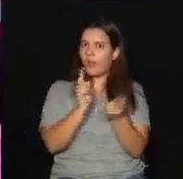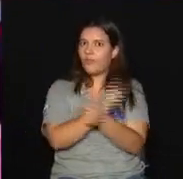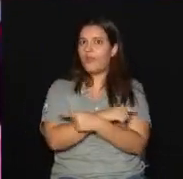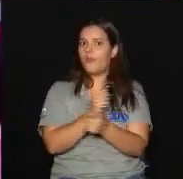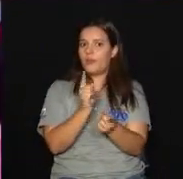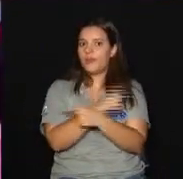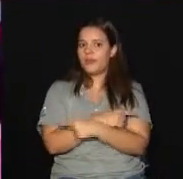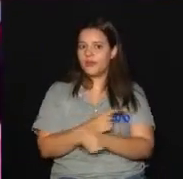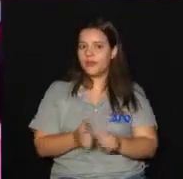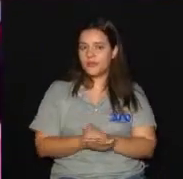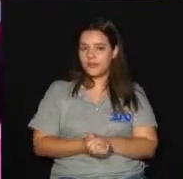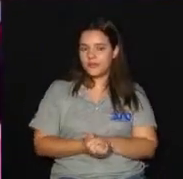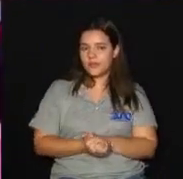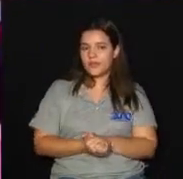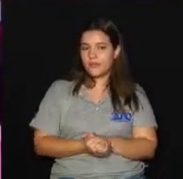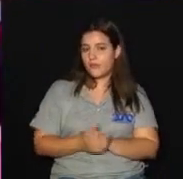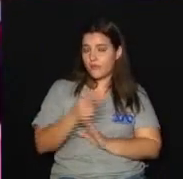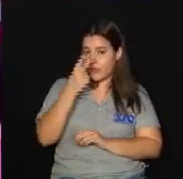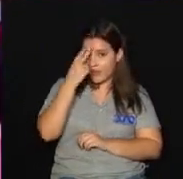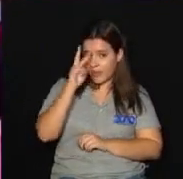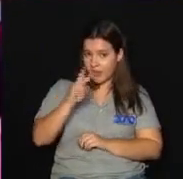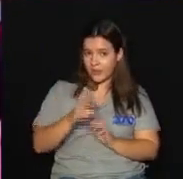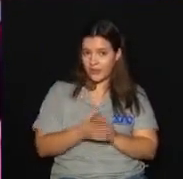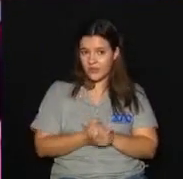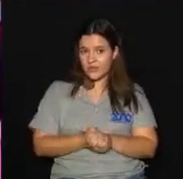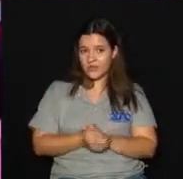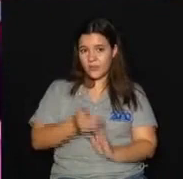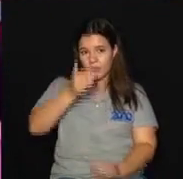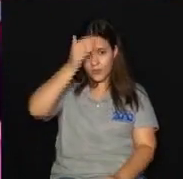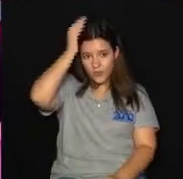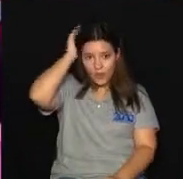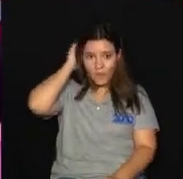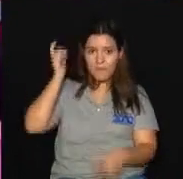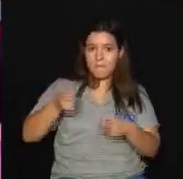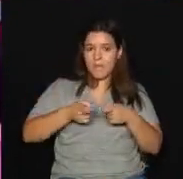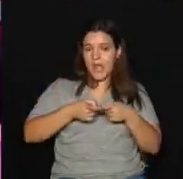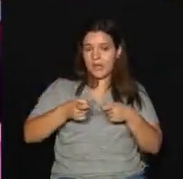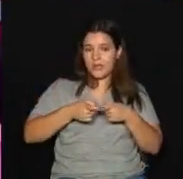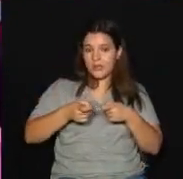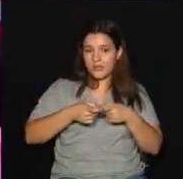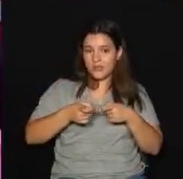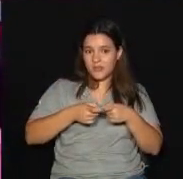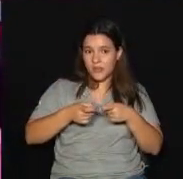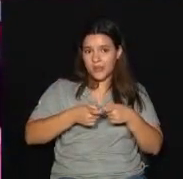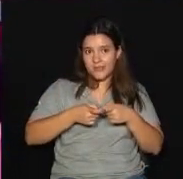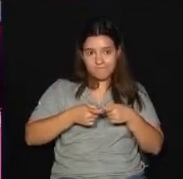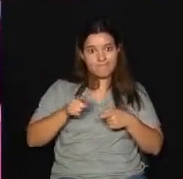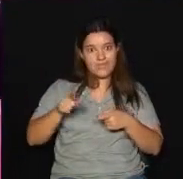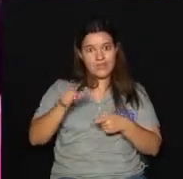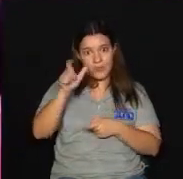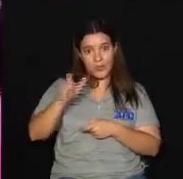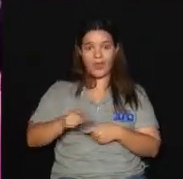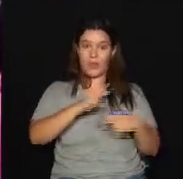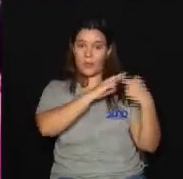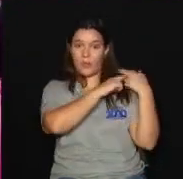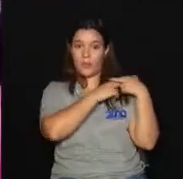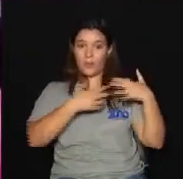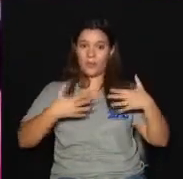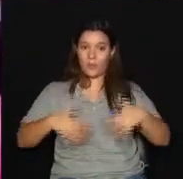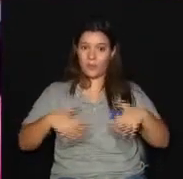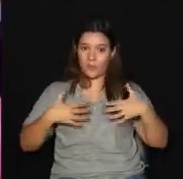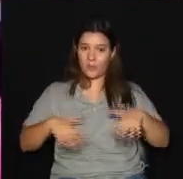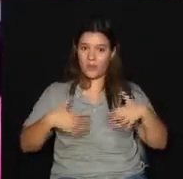E vamos nos lembrar que, além da questão, o Dário é um médico, isso já é um ponto que